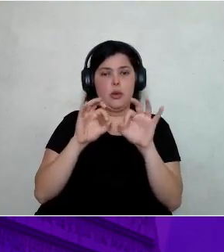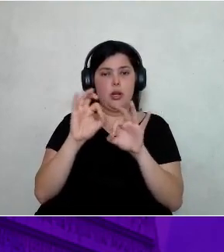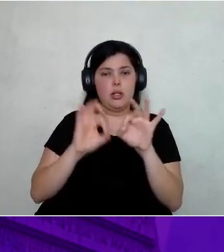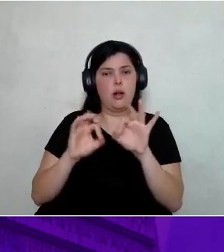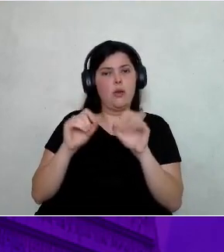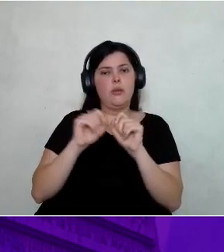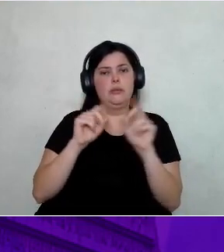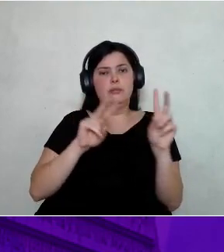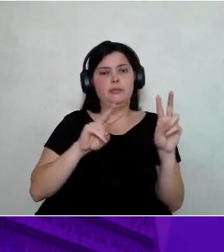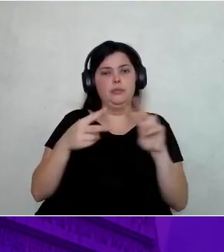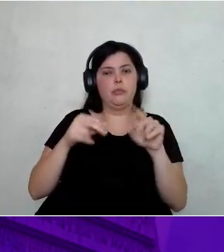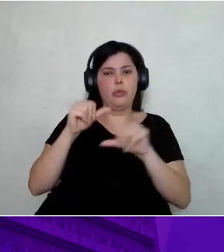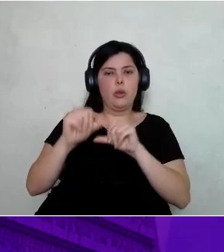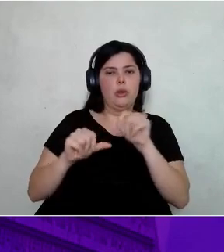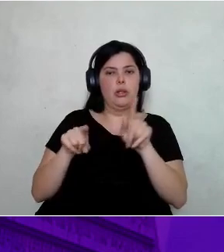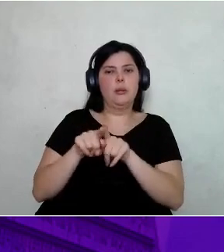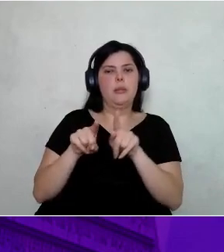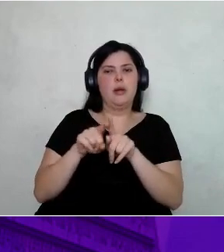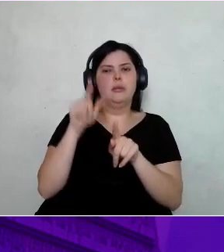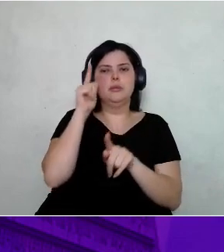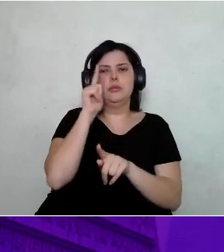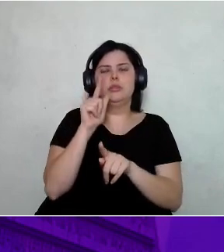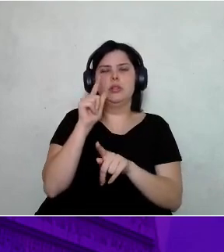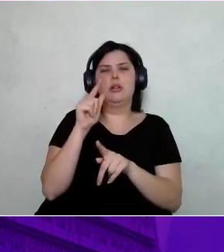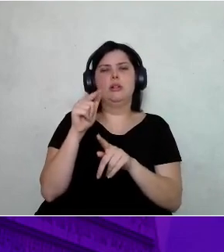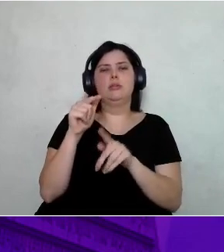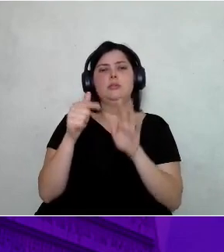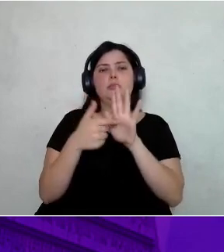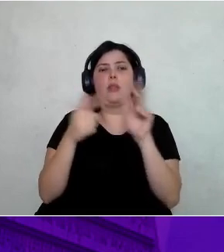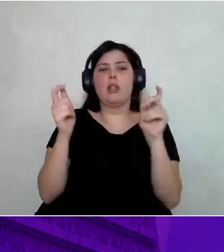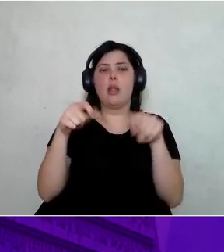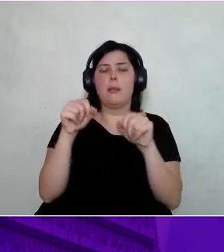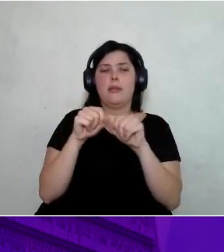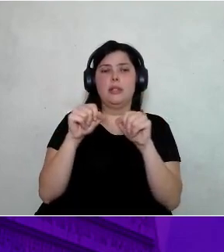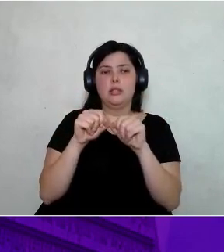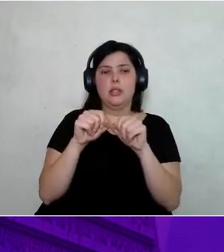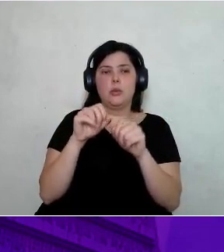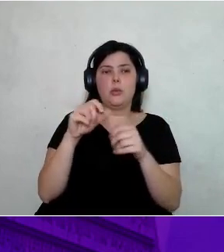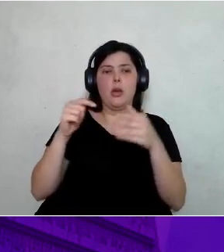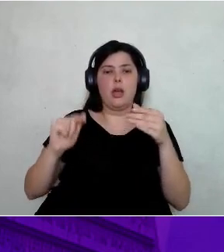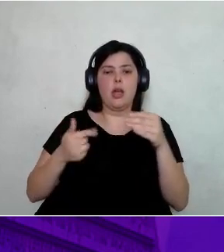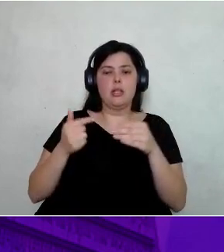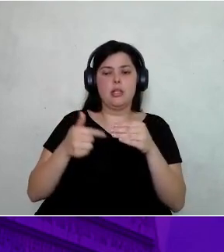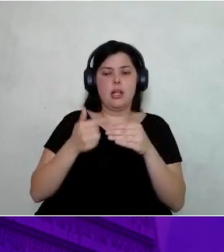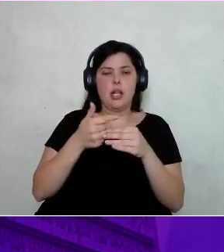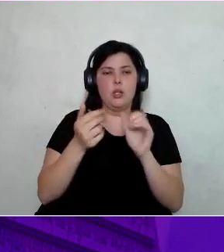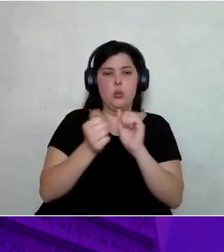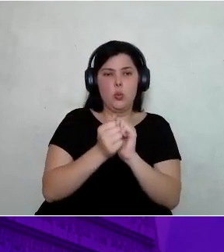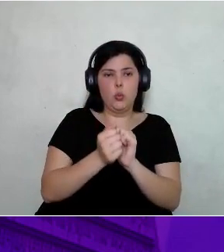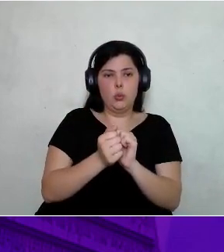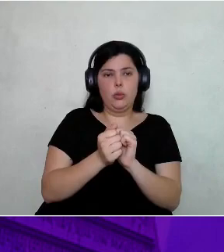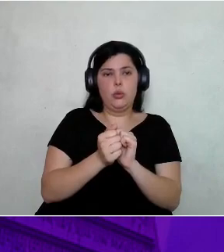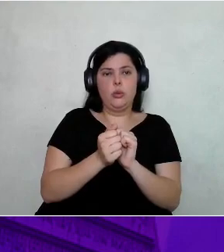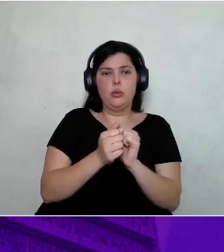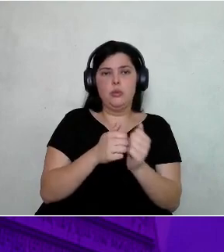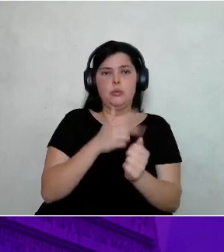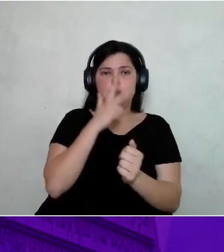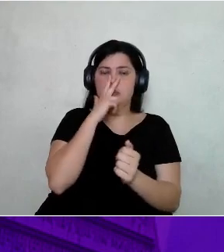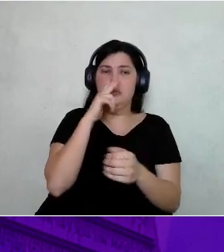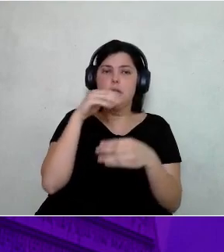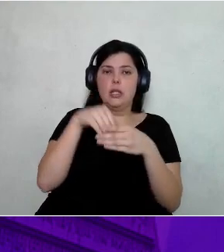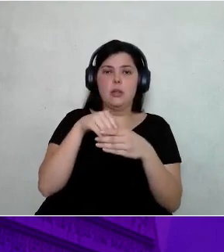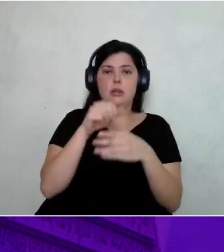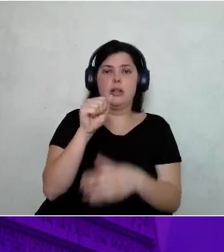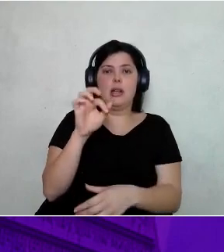assim, até para mostrar para vocês que é possível com SQL. Tá? Então, apesar dele estar dentro do Airflow, ele está